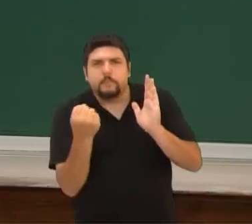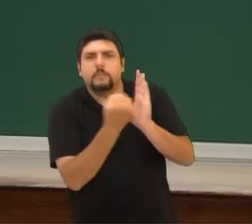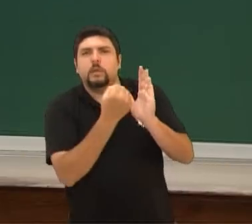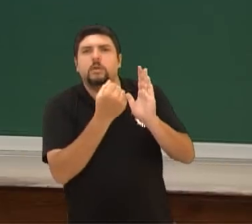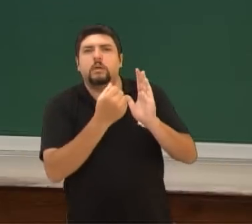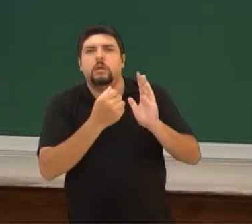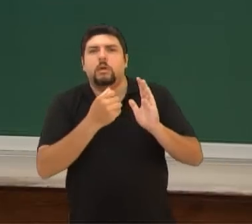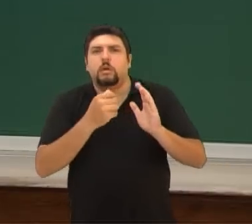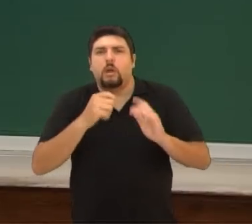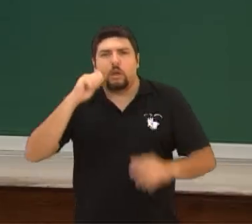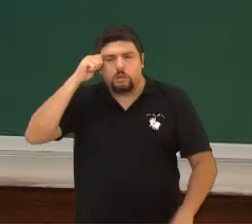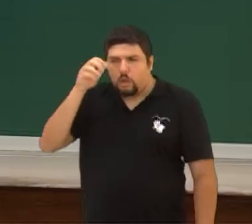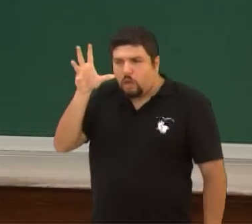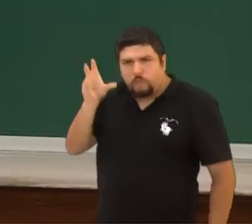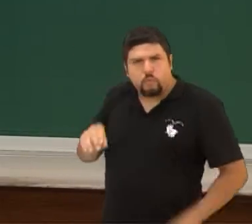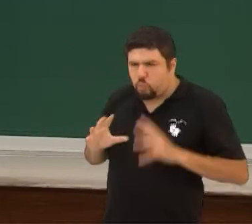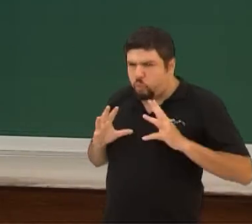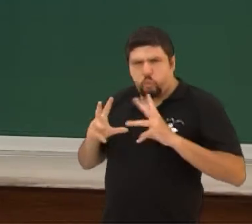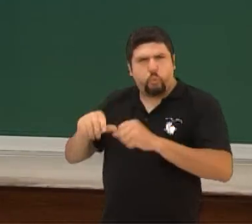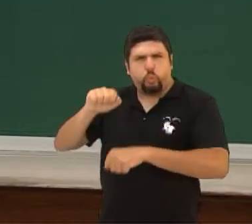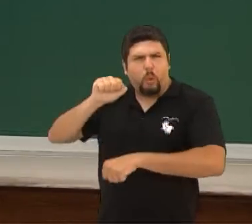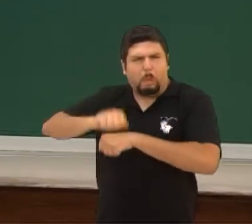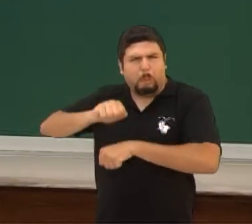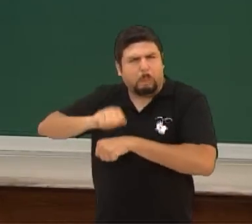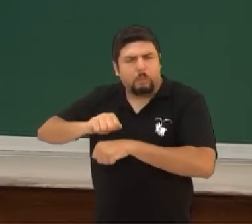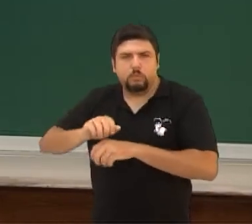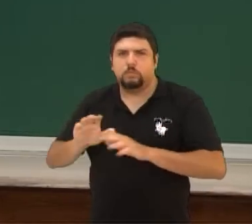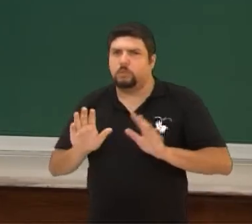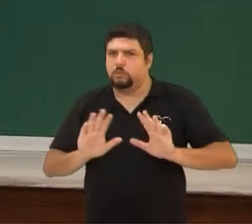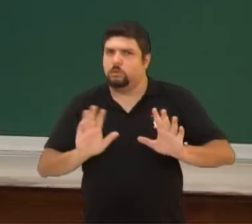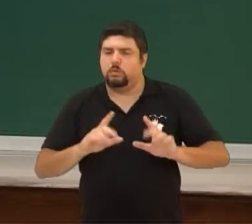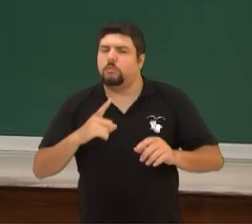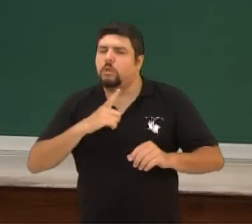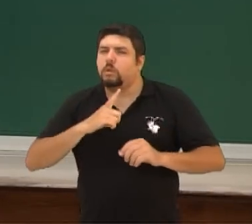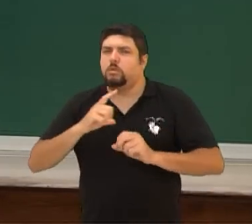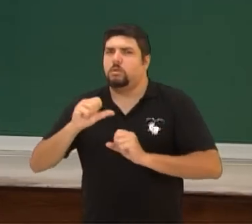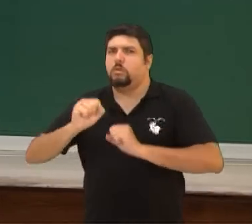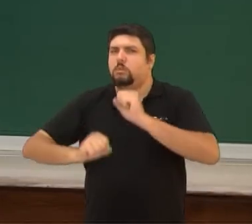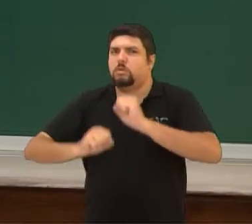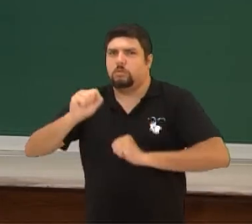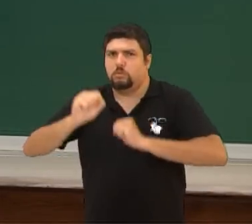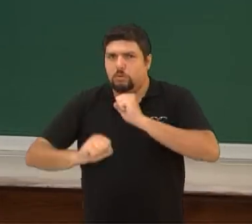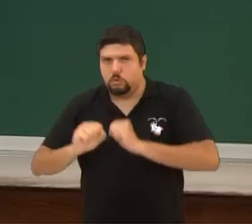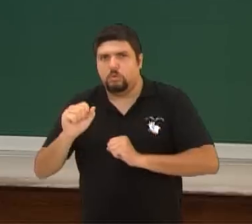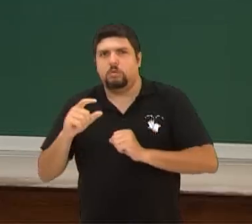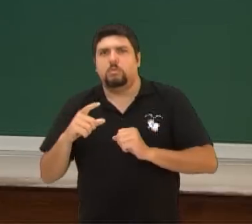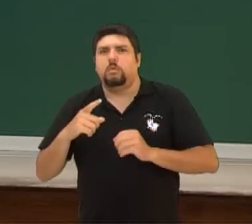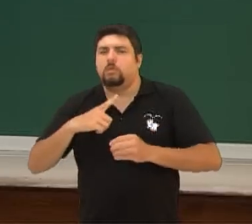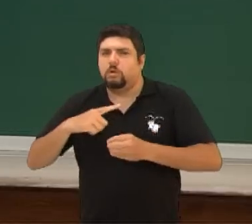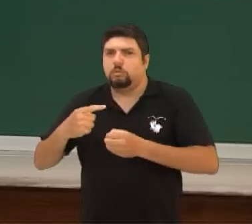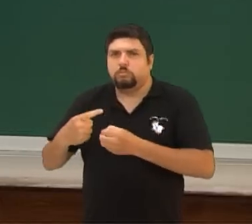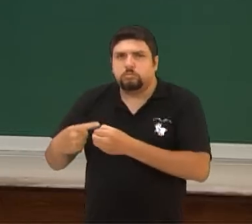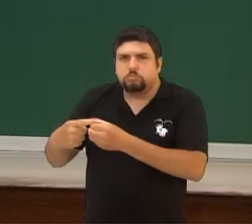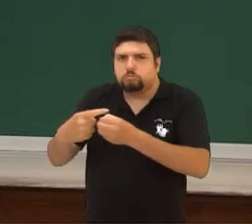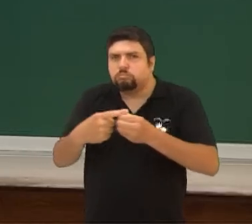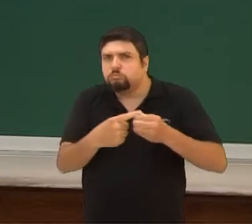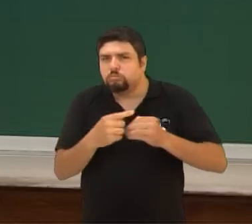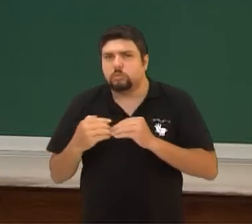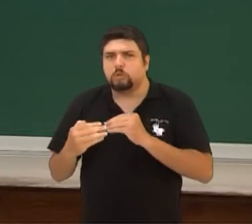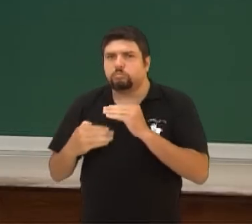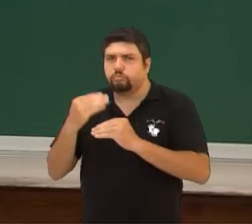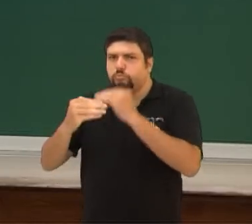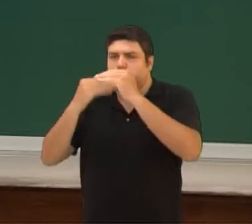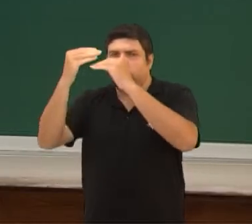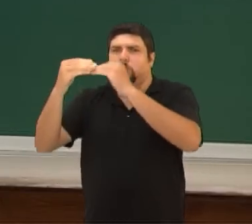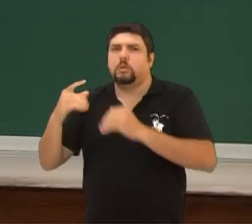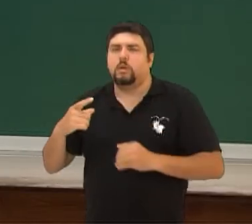sociedades tribais, e comprovamos que existe sim industrialização, urbanização e desenvolvimento das cidades na